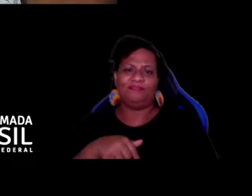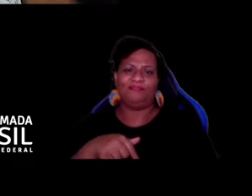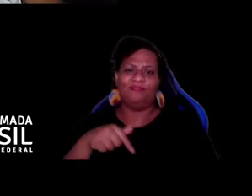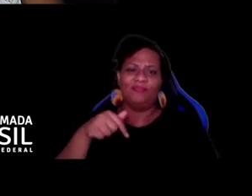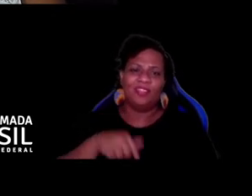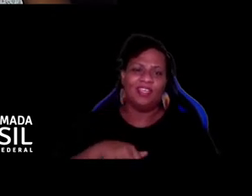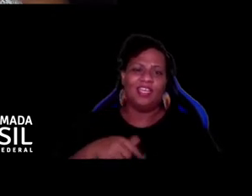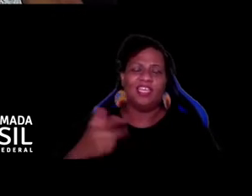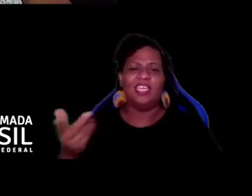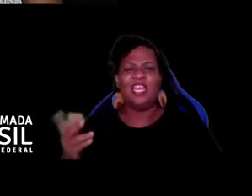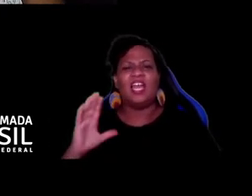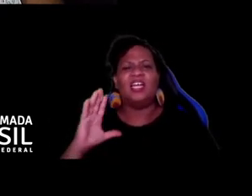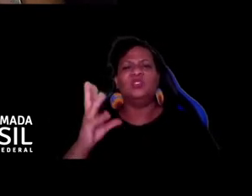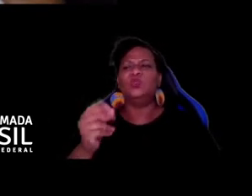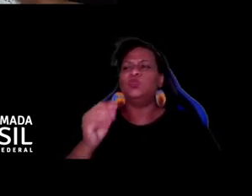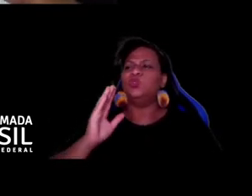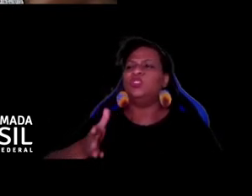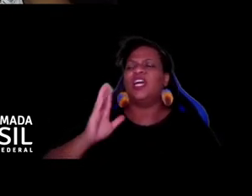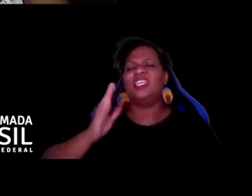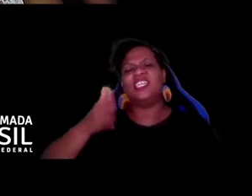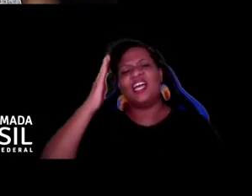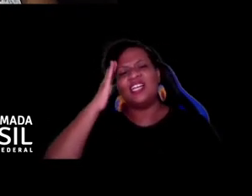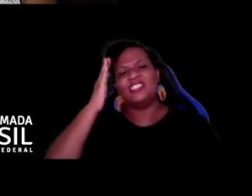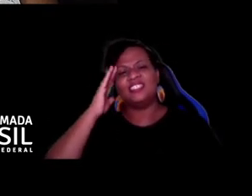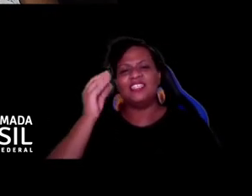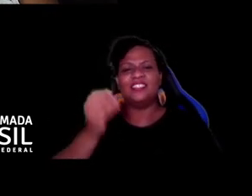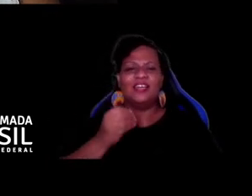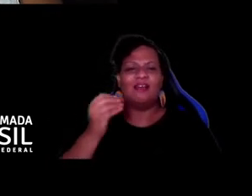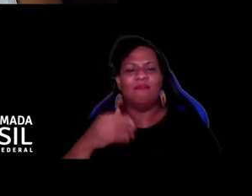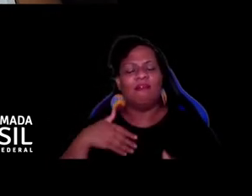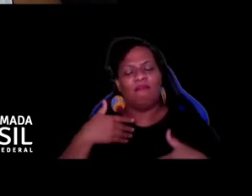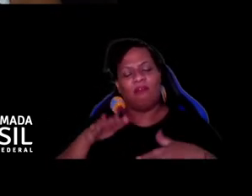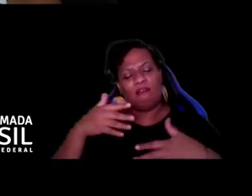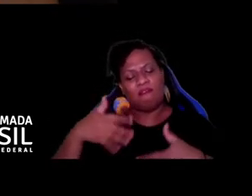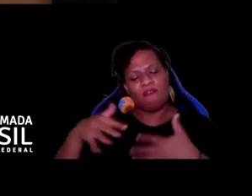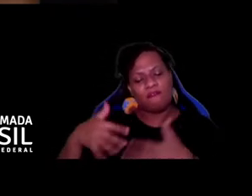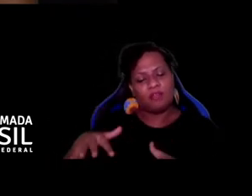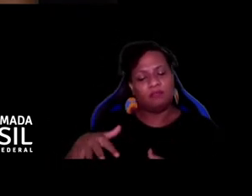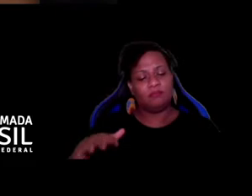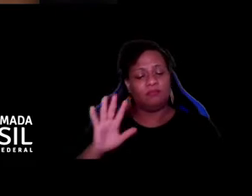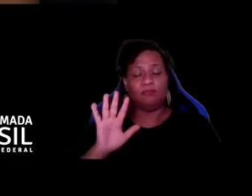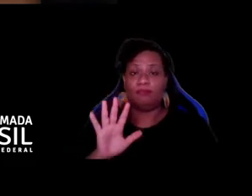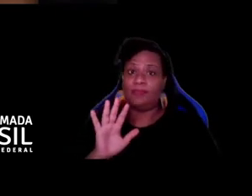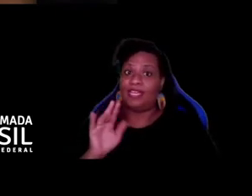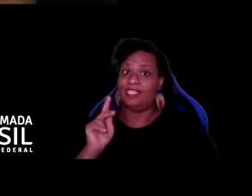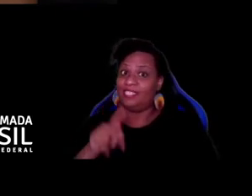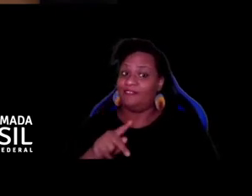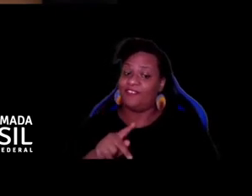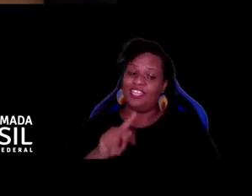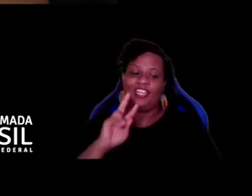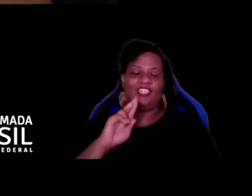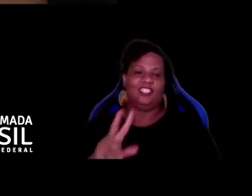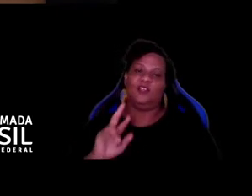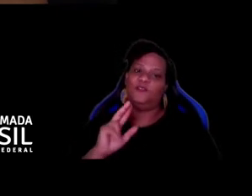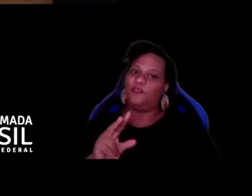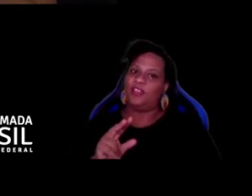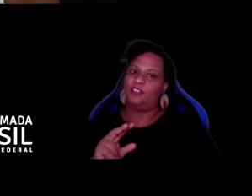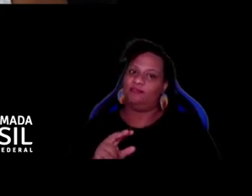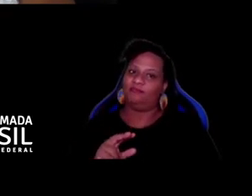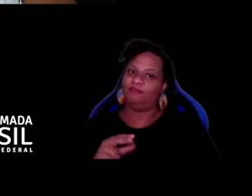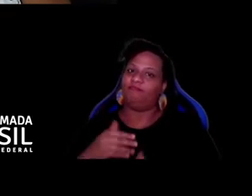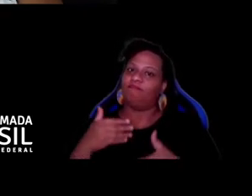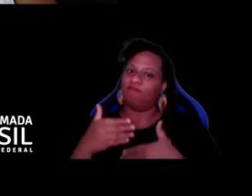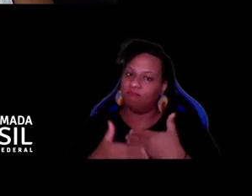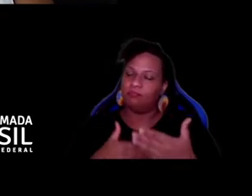gente, todo mundo já toca, todo mundo já sabe e vai levando. Quando, na verdade, a coisa não é bem assim, né? A